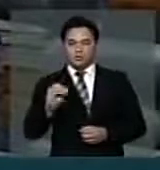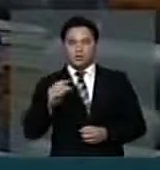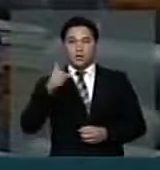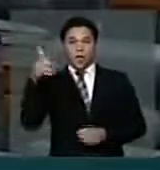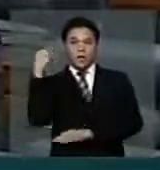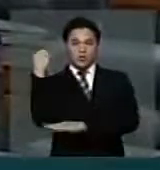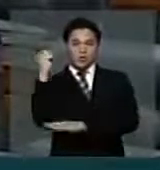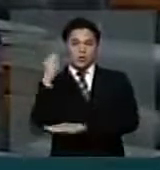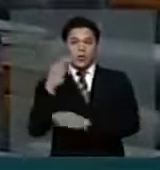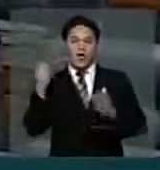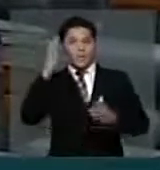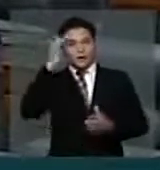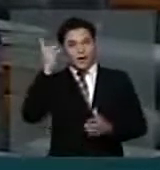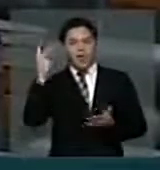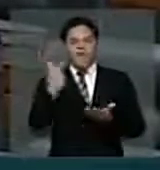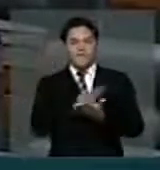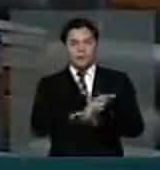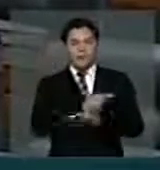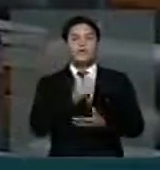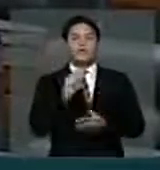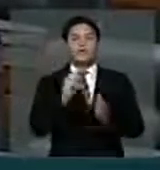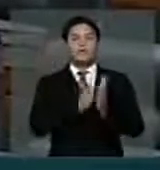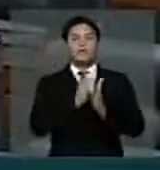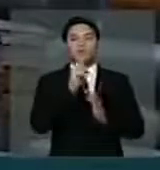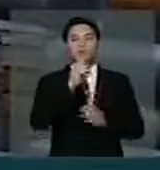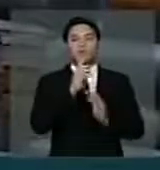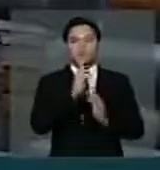fazendo 54 anos. Quero desejar muito